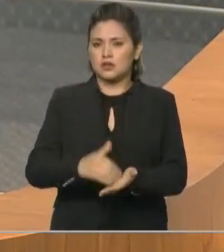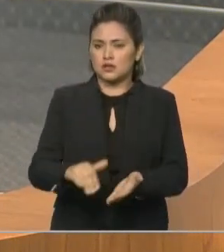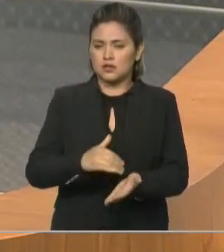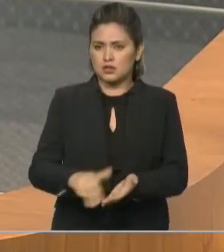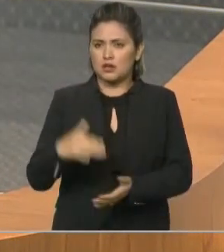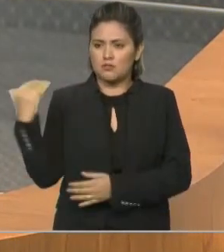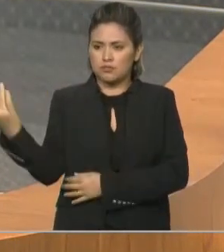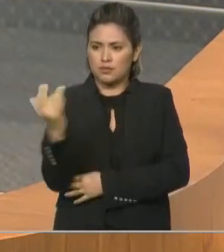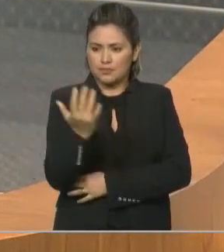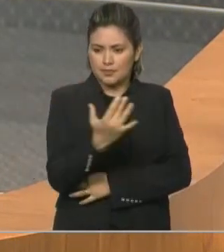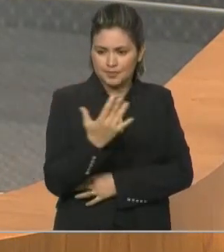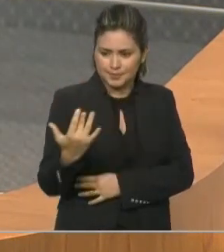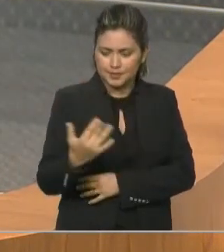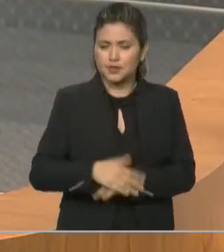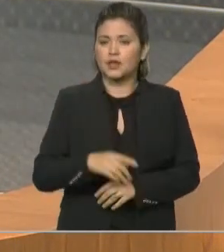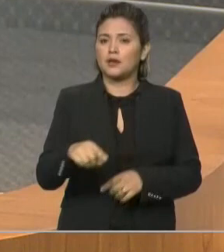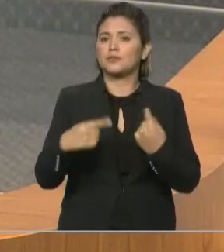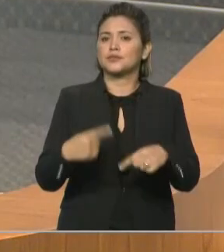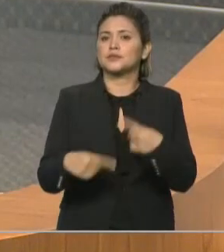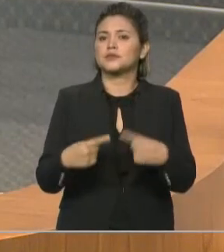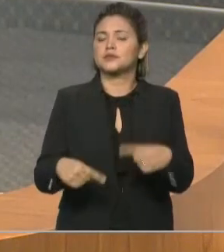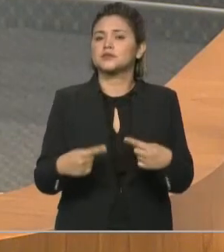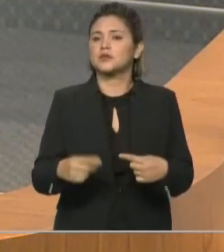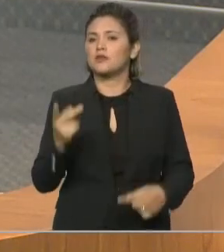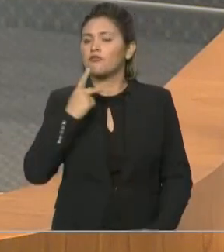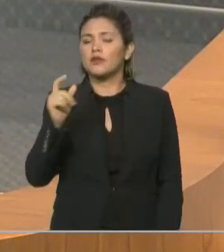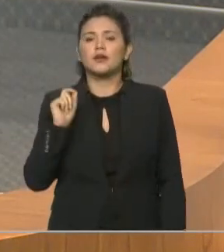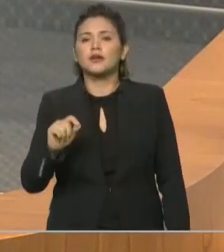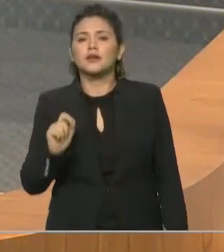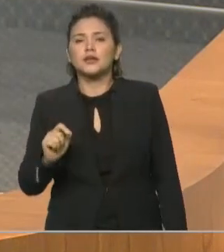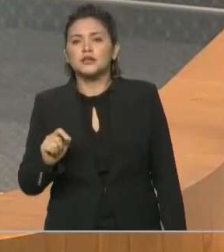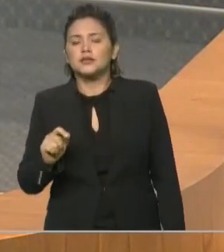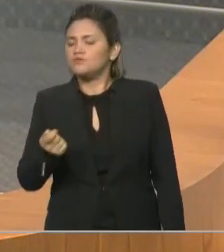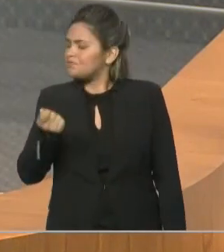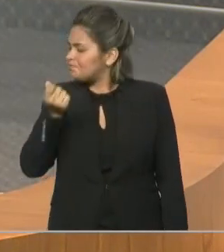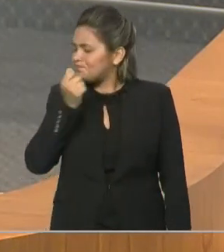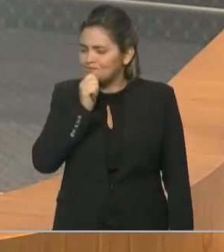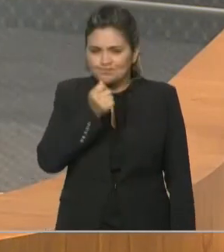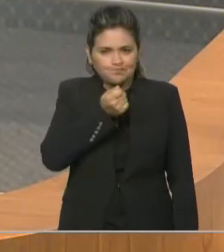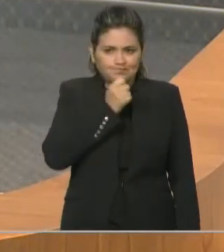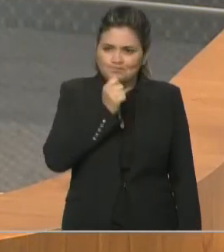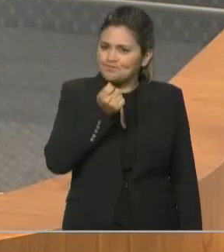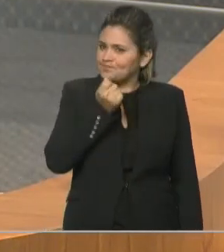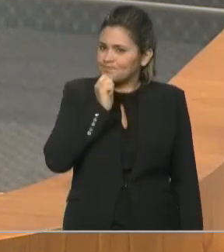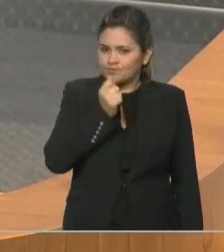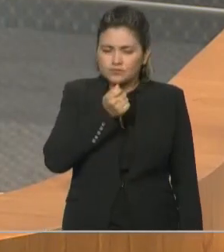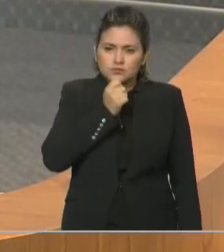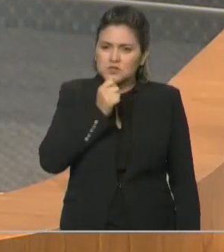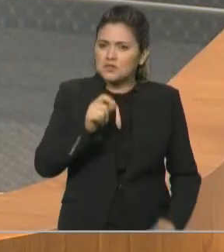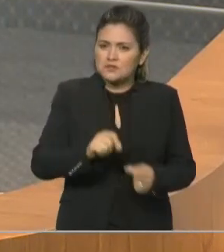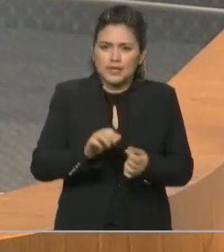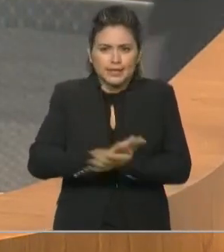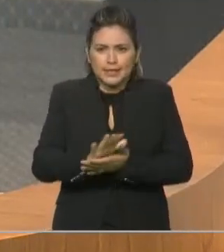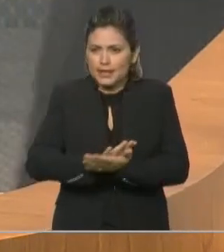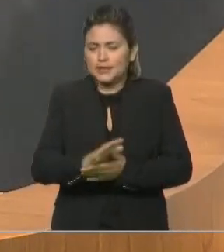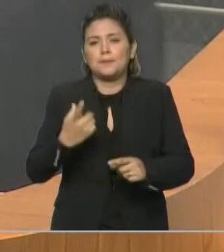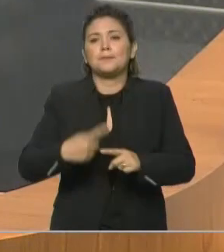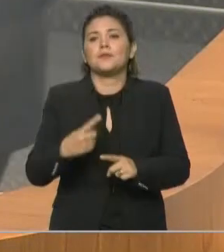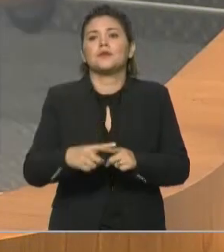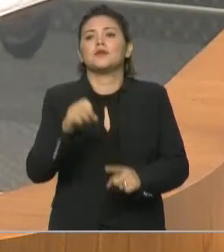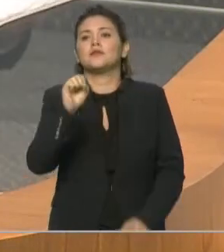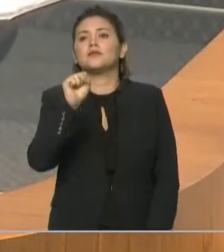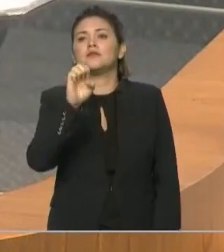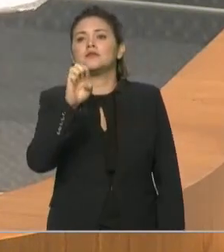essa política diz que não tomou providência ainda e não qualificou 2 barragens, porque a SEMA não